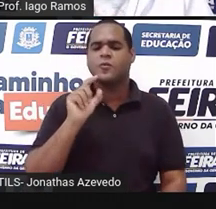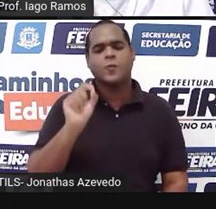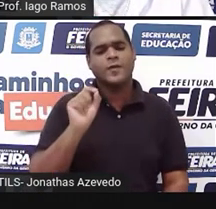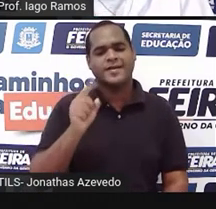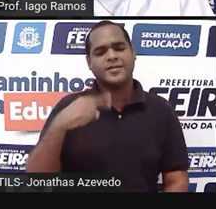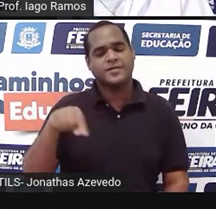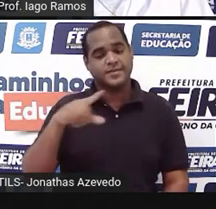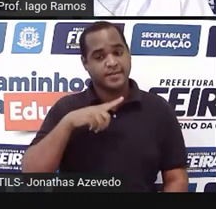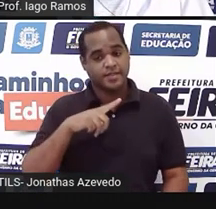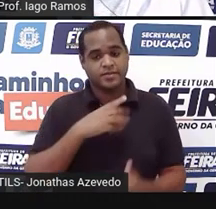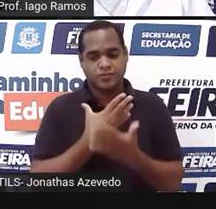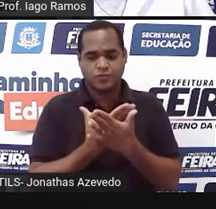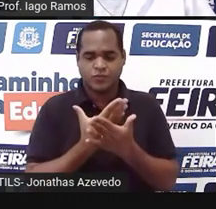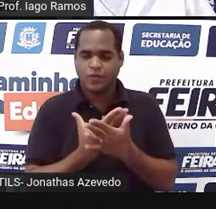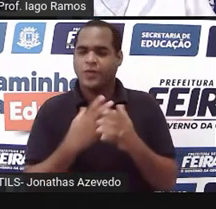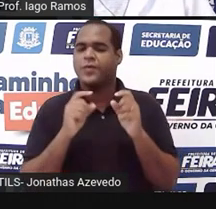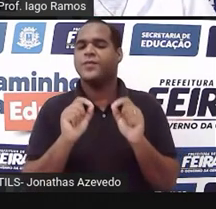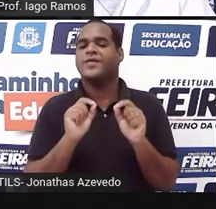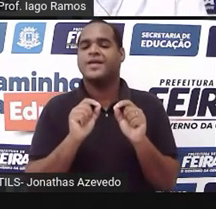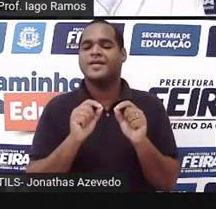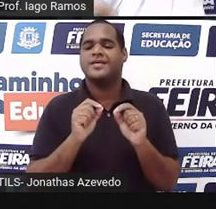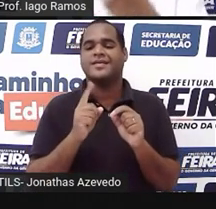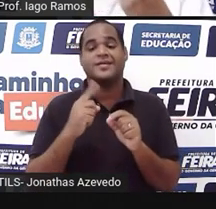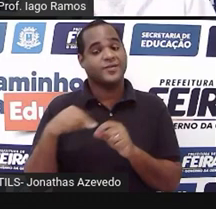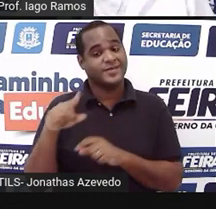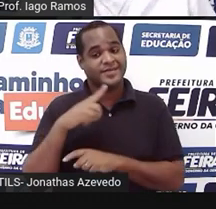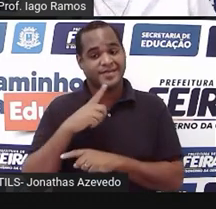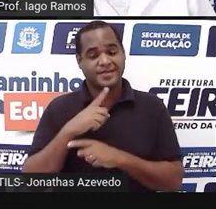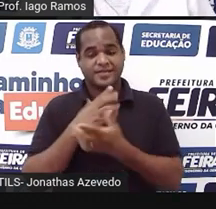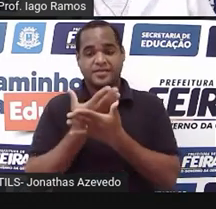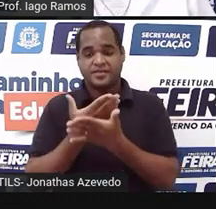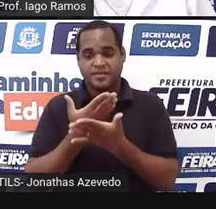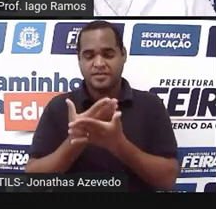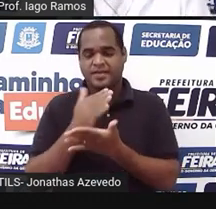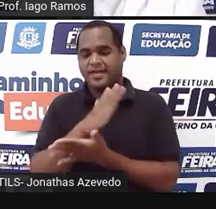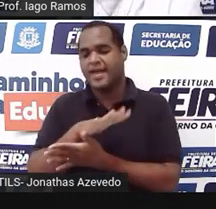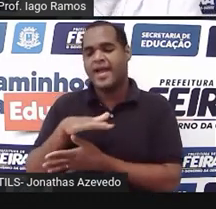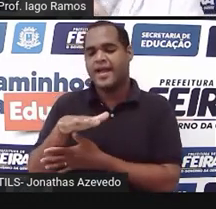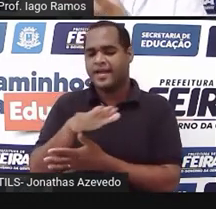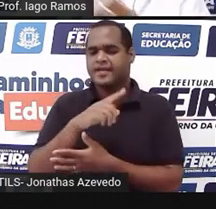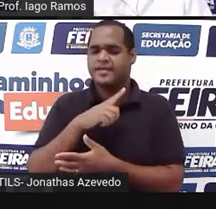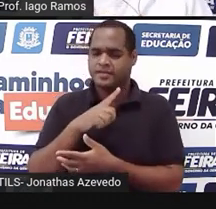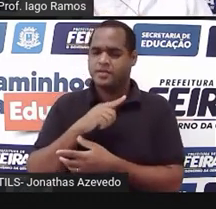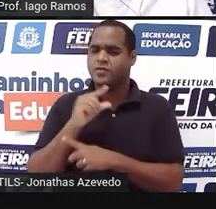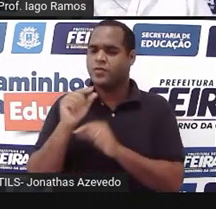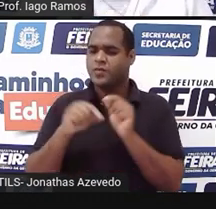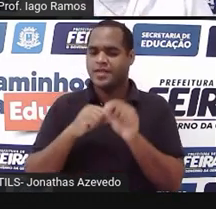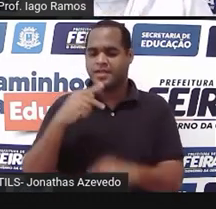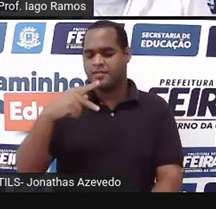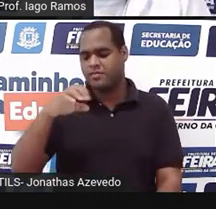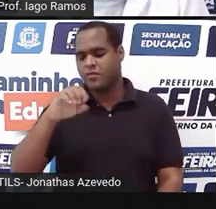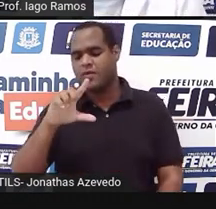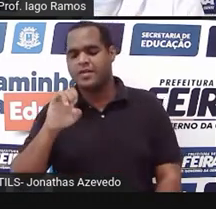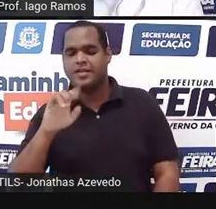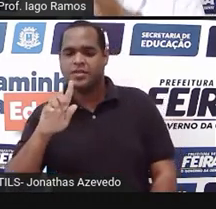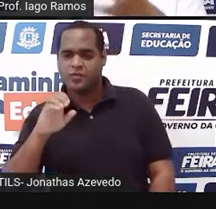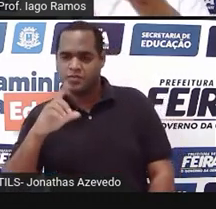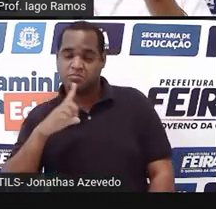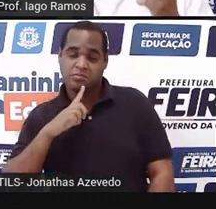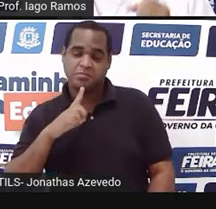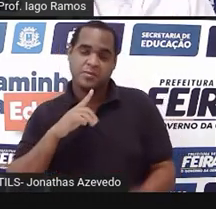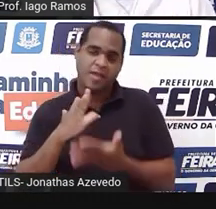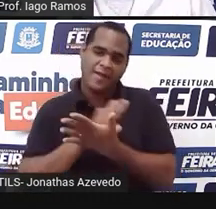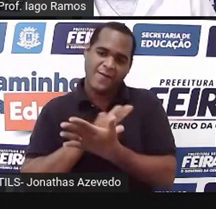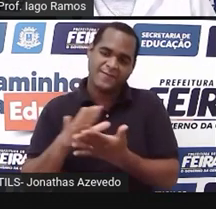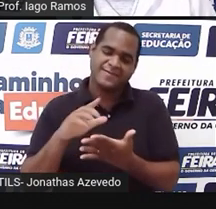estudou sobre essas coisas a gente já estudou aí é o cálculo de área de alguns polígonos de algumas figuras